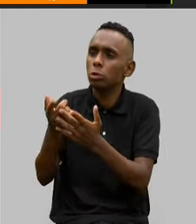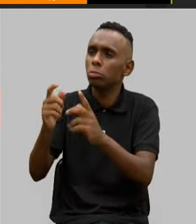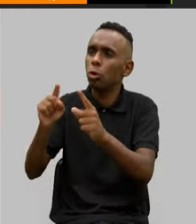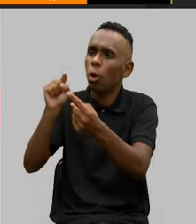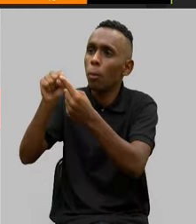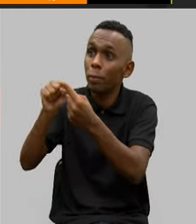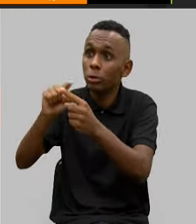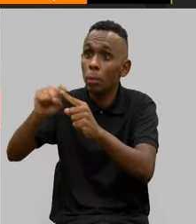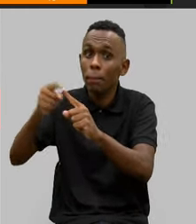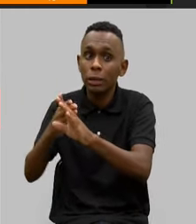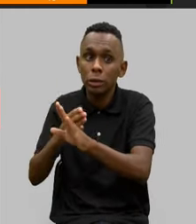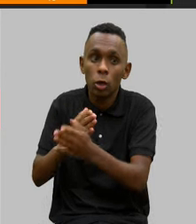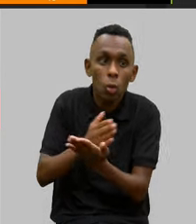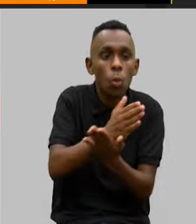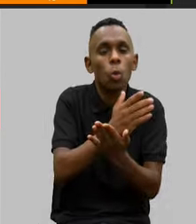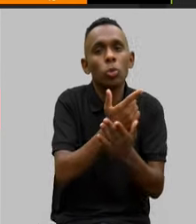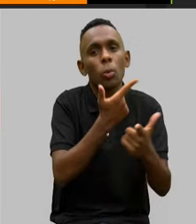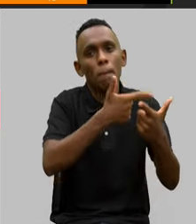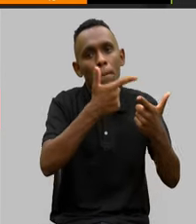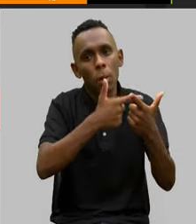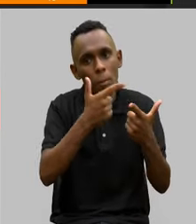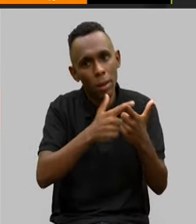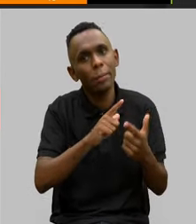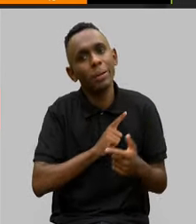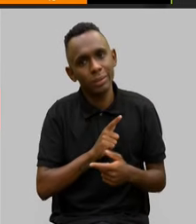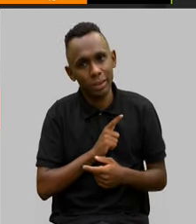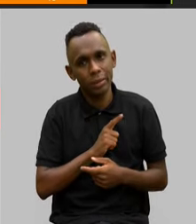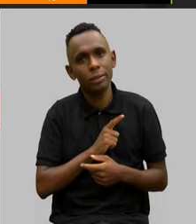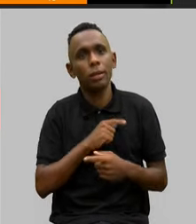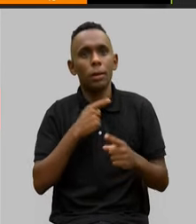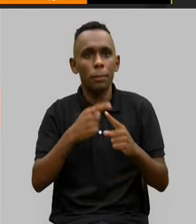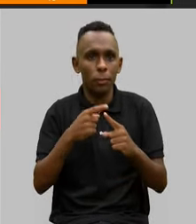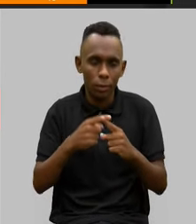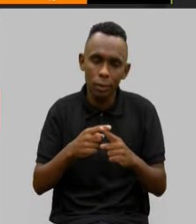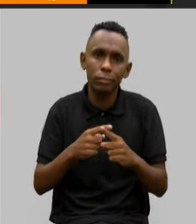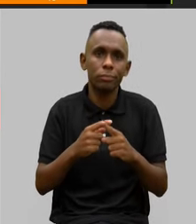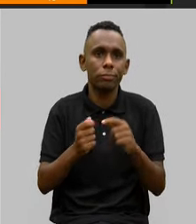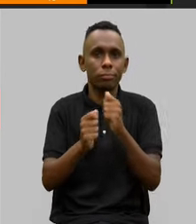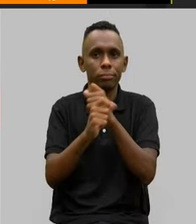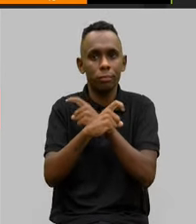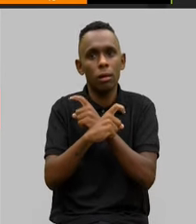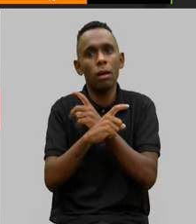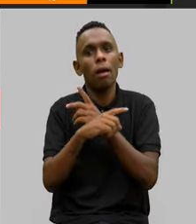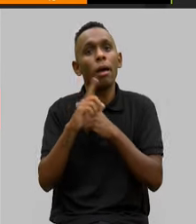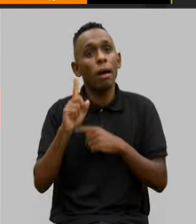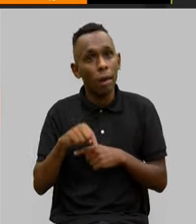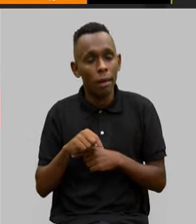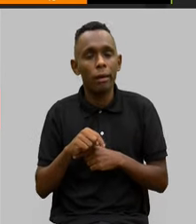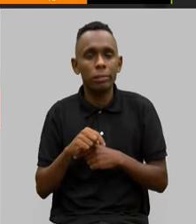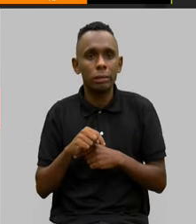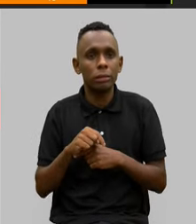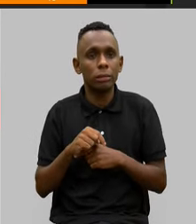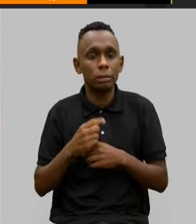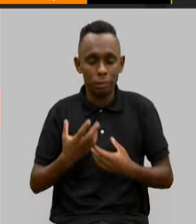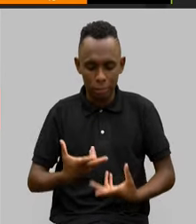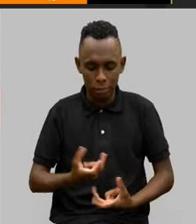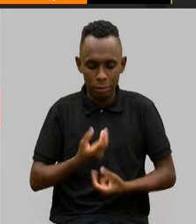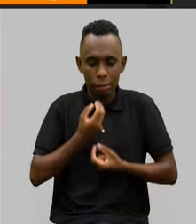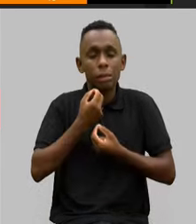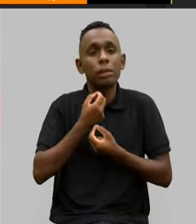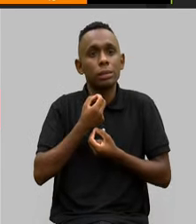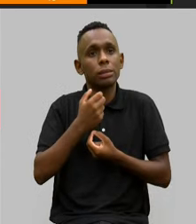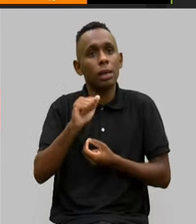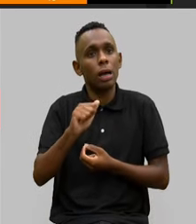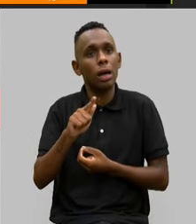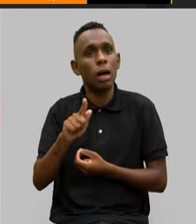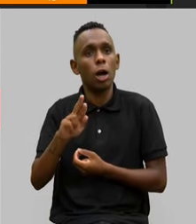tá gerando um outro problema porque lembrando agrotóxico ele é cancerígeno metas pesados dependendo ele é